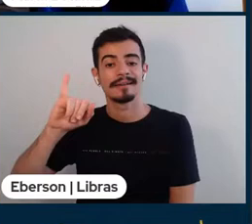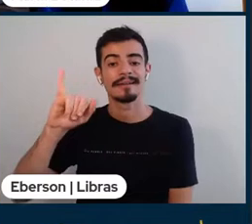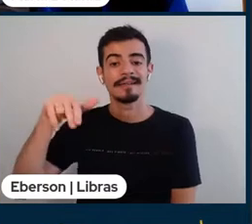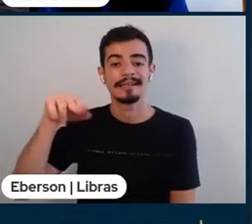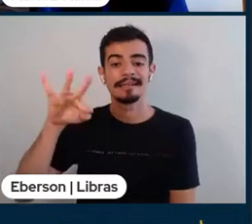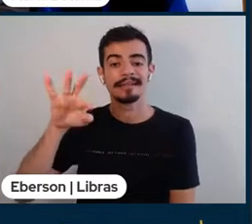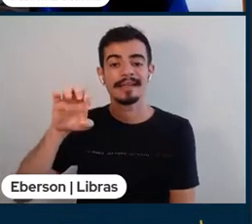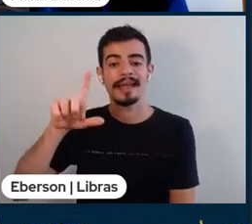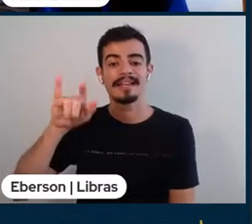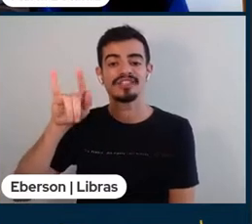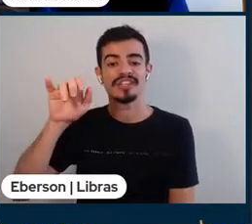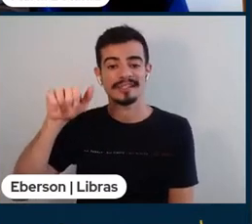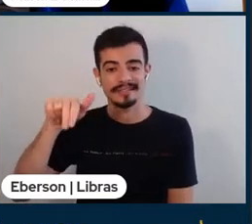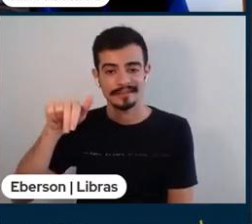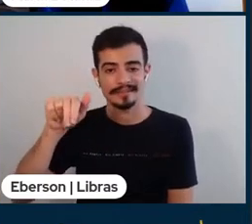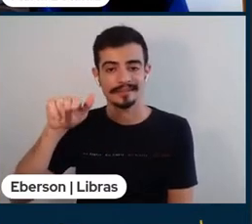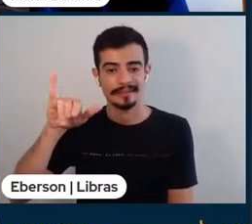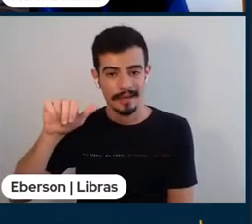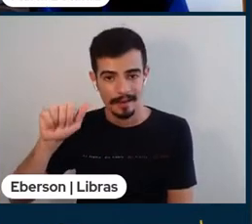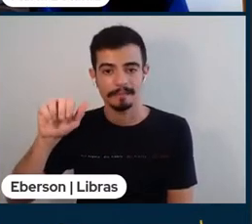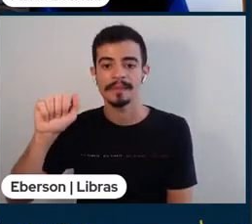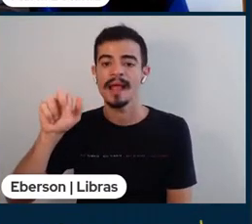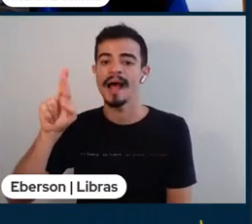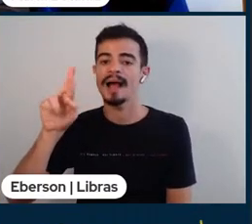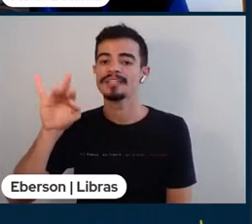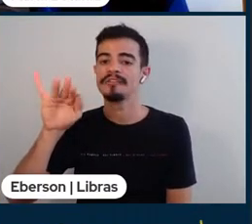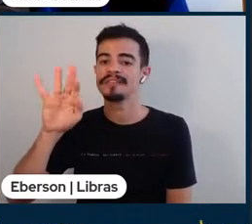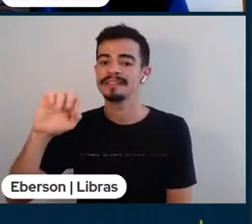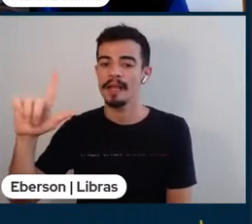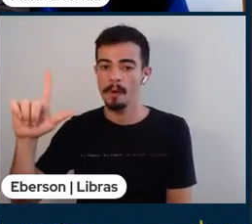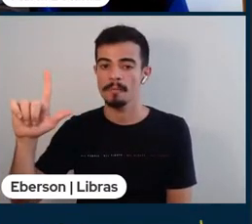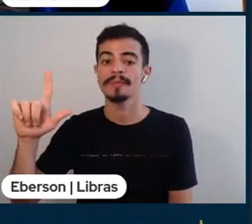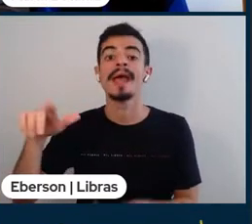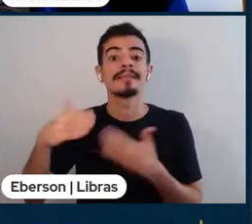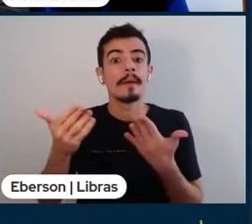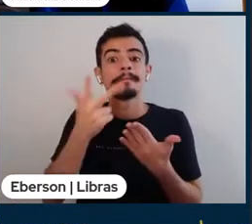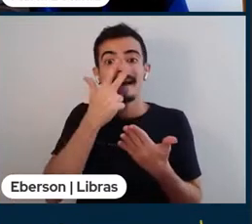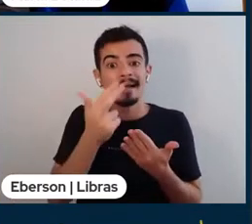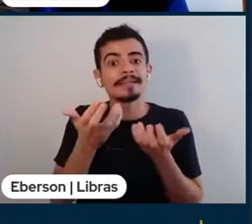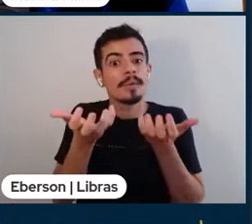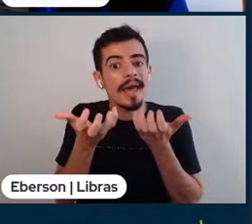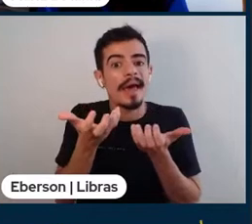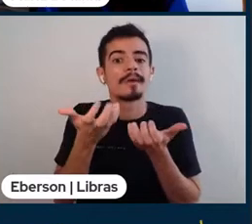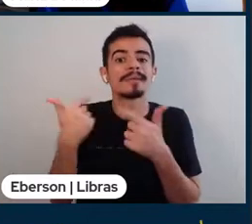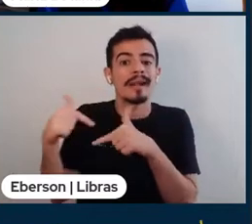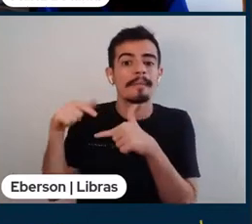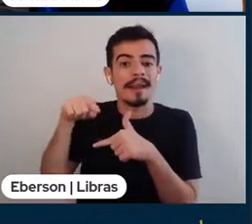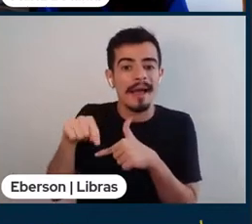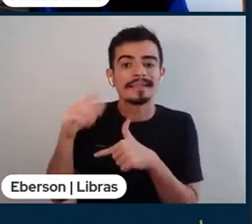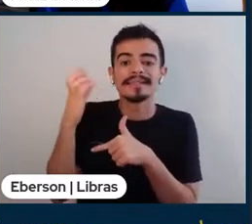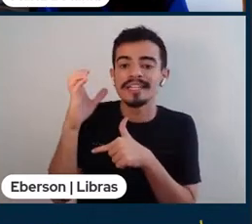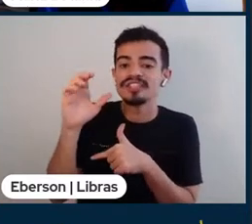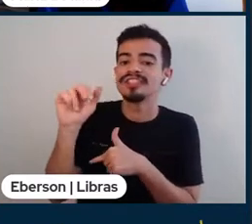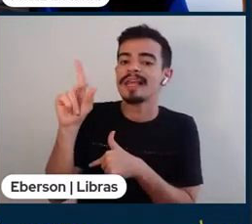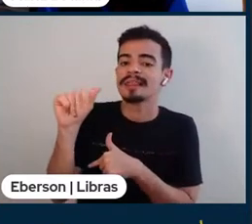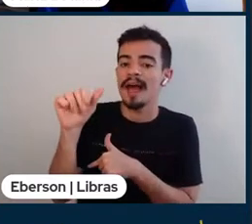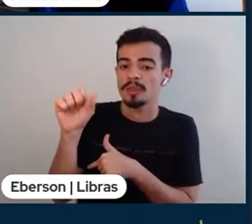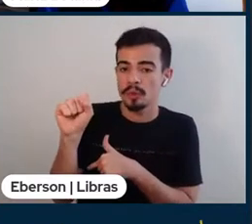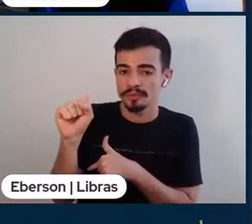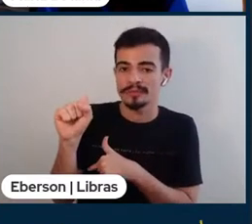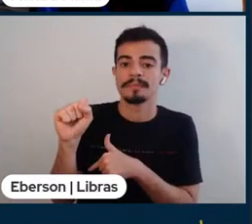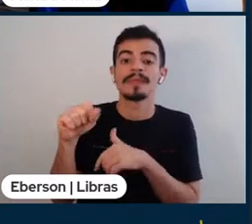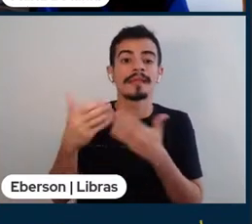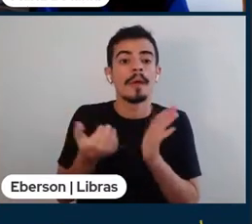ciência de dados, né? Eu não sabia muito bem como. Então, eu tentei construir um portfólio de desenvolvedor